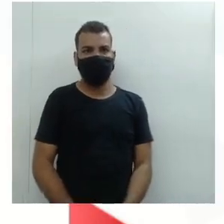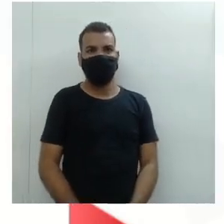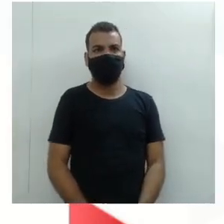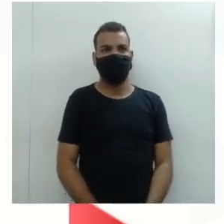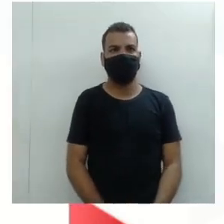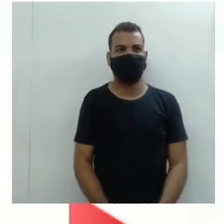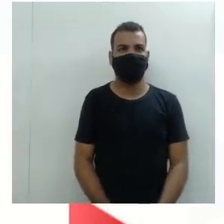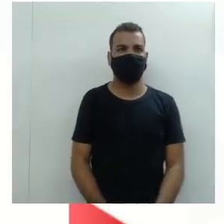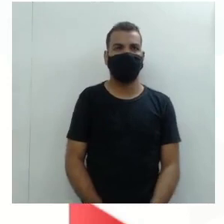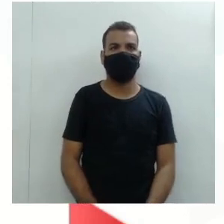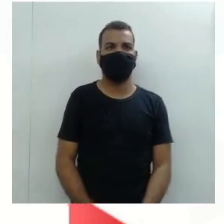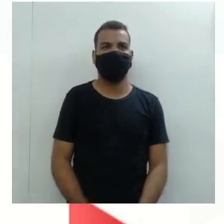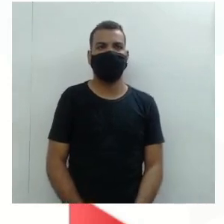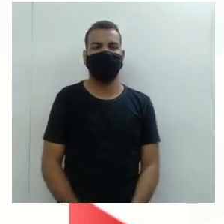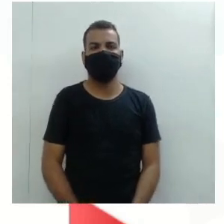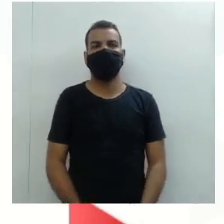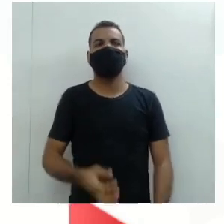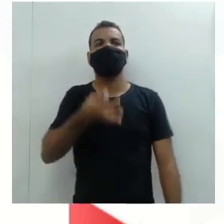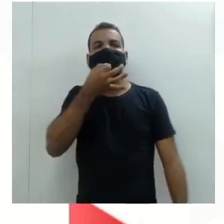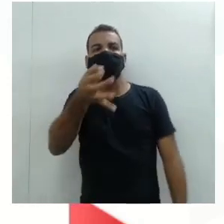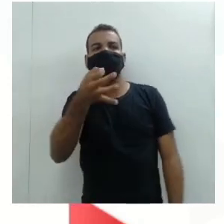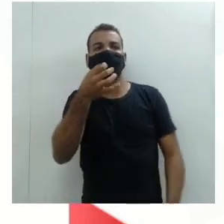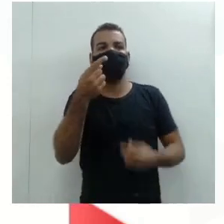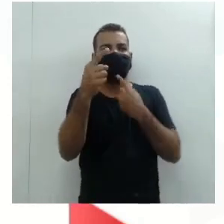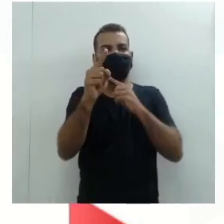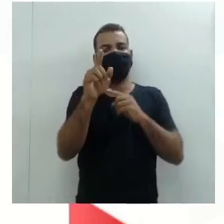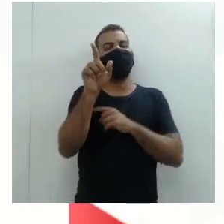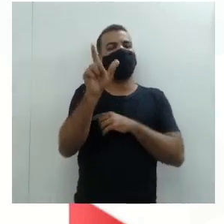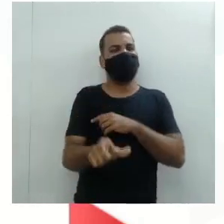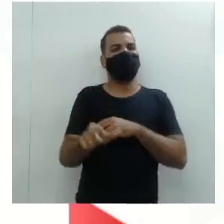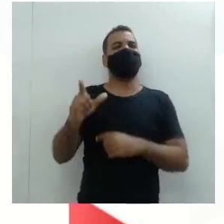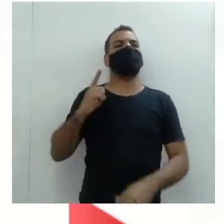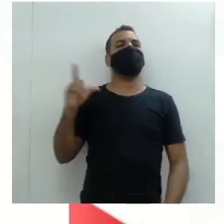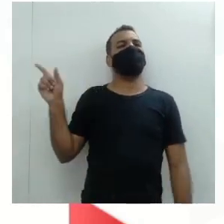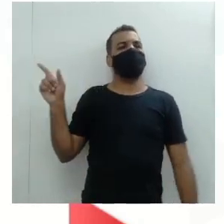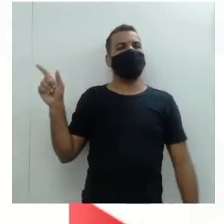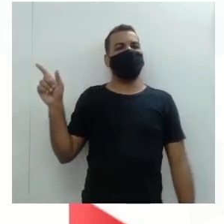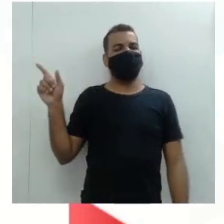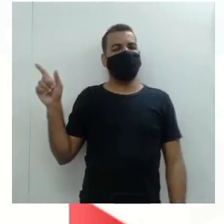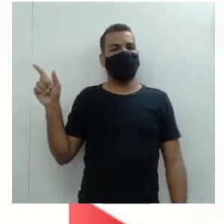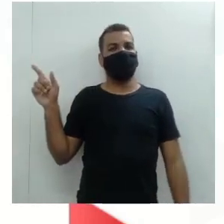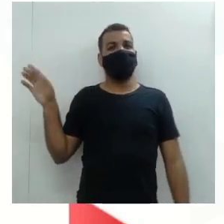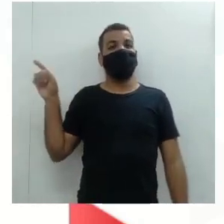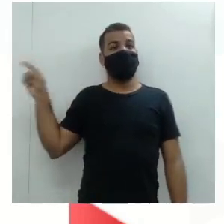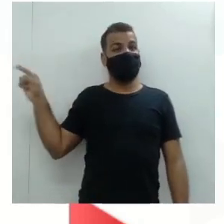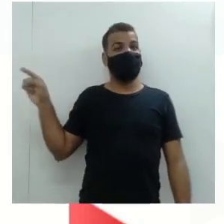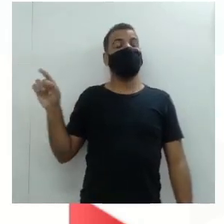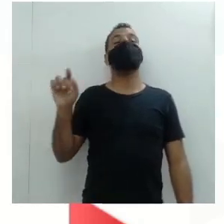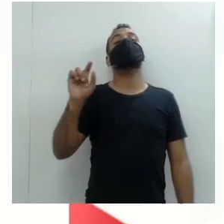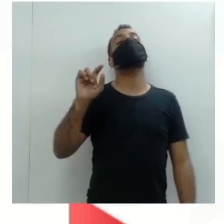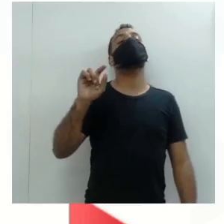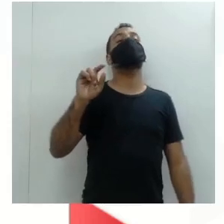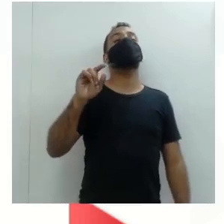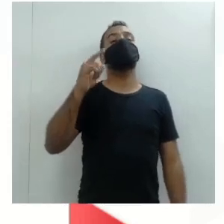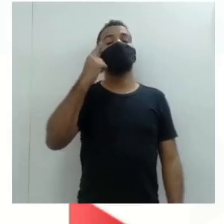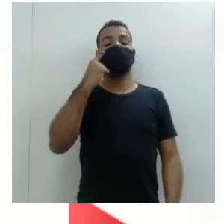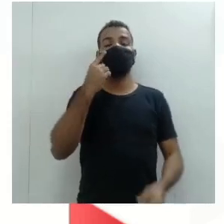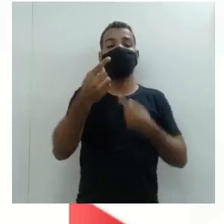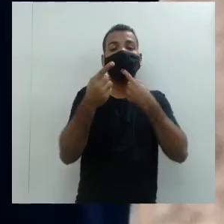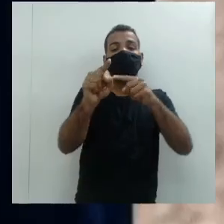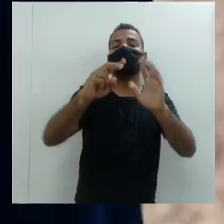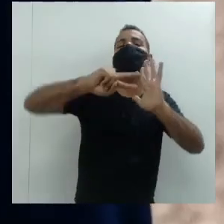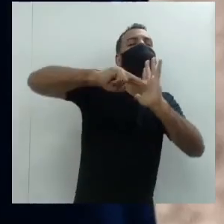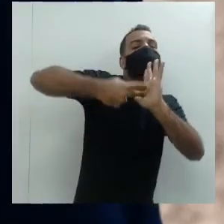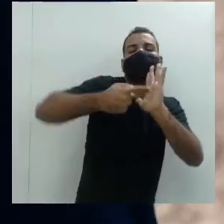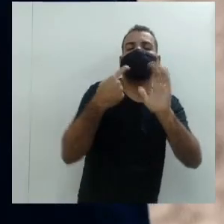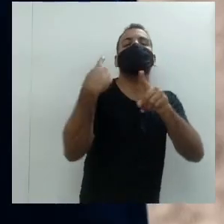sobre crítica e críticos, né? Aí é o próprio Álvaro Lins pensando o ofício da crítica, né?